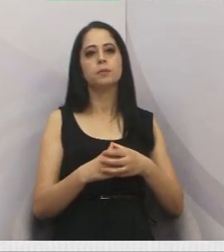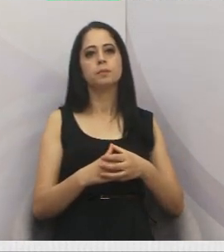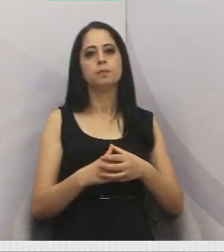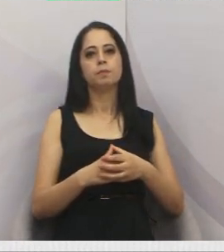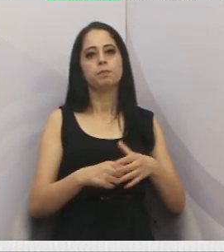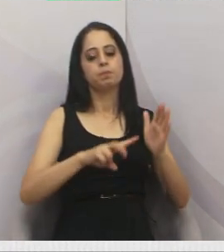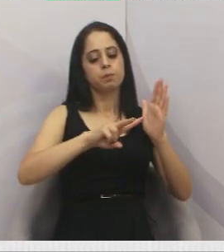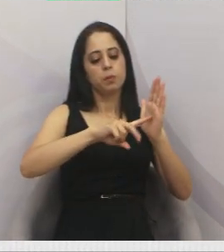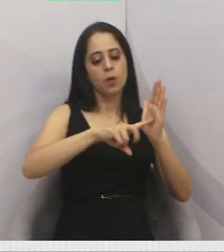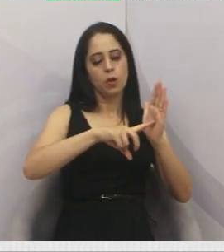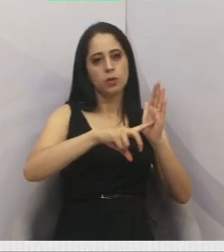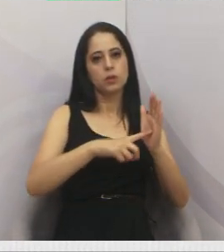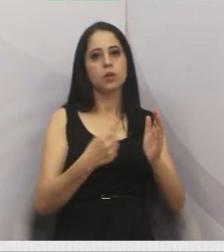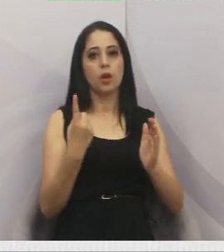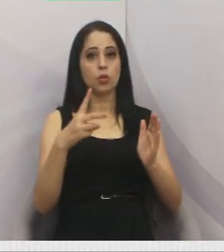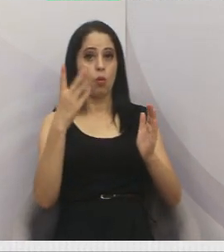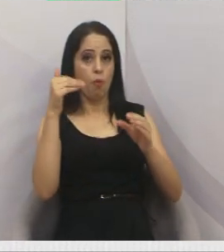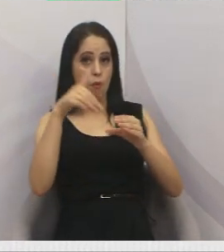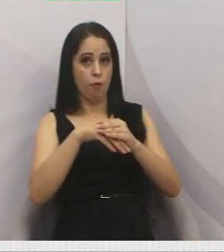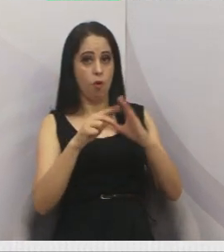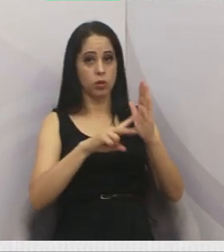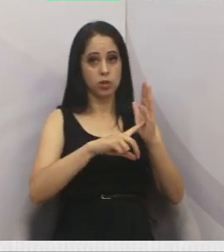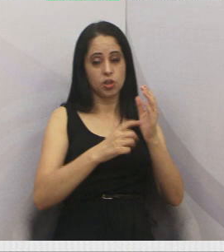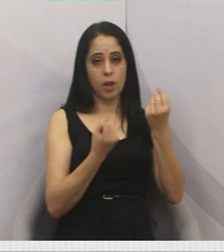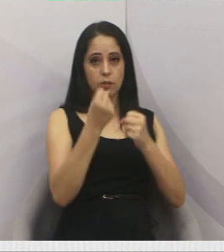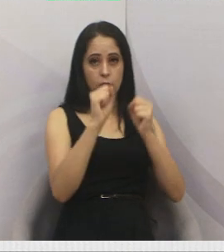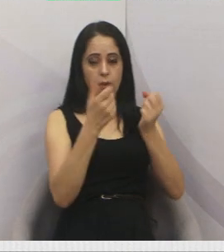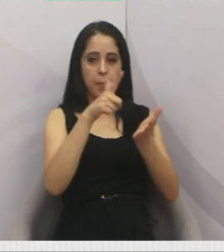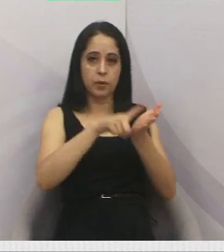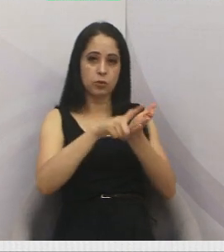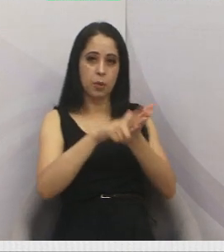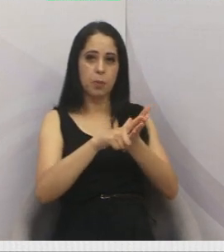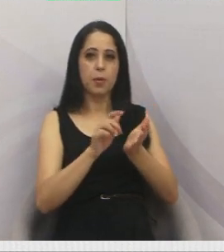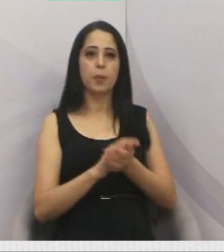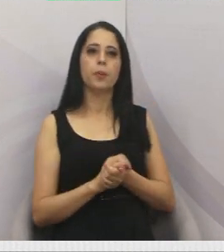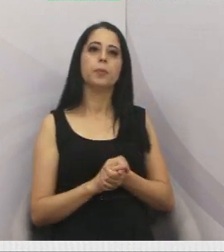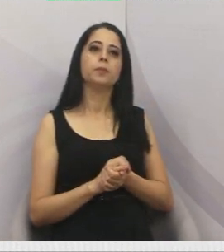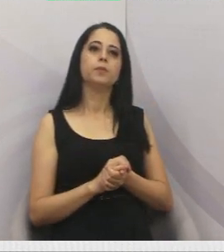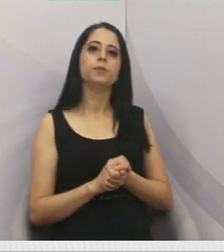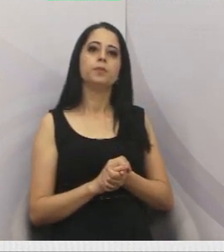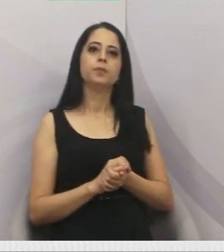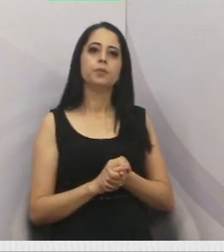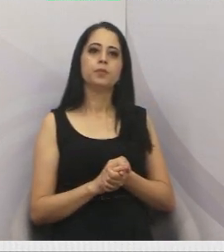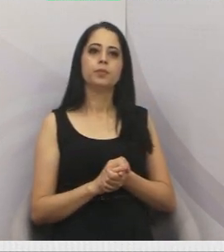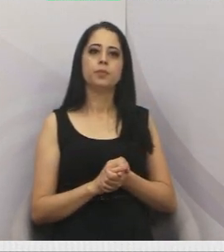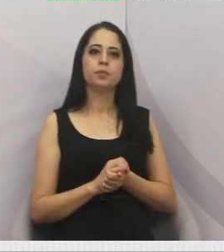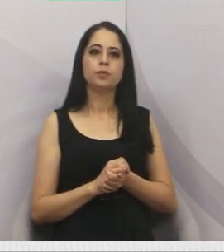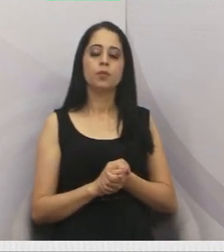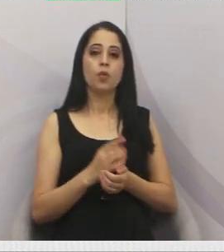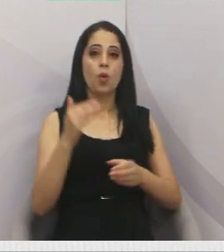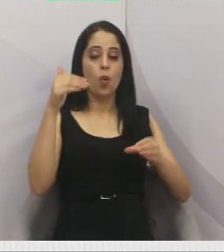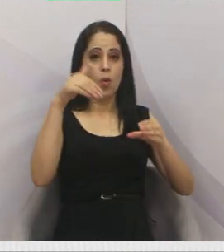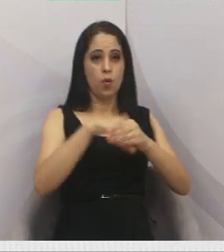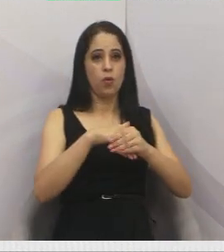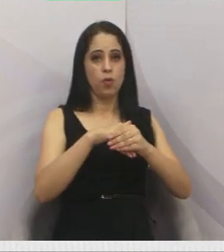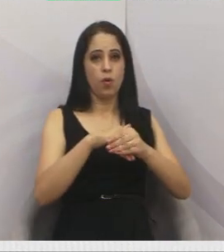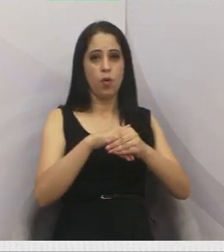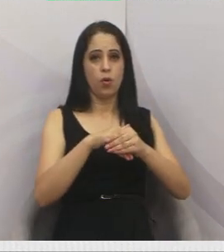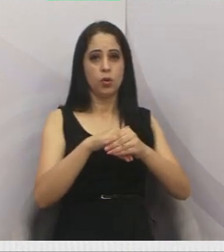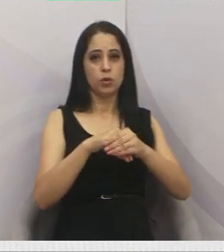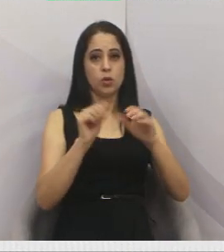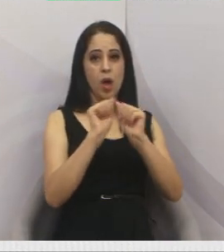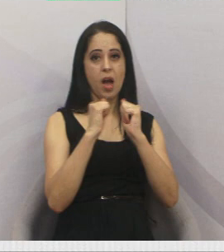Classe Sindical. Um voto para Sindicato dos Papeleiros. Segmento Empresas ou Entidades Profissionais, um voto para a Associação